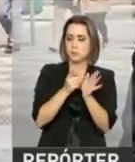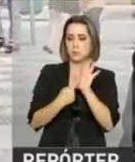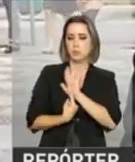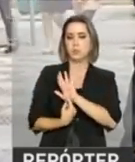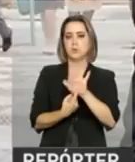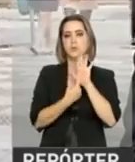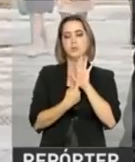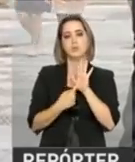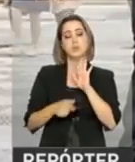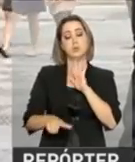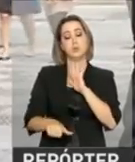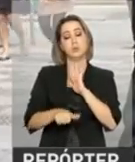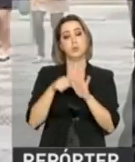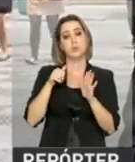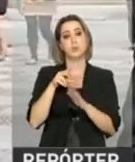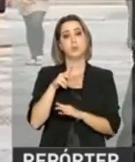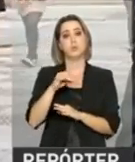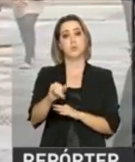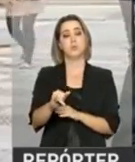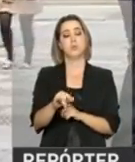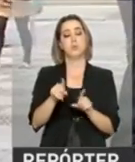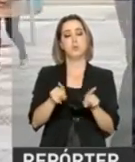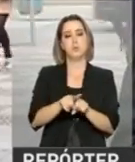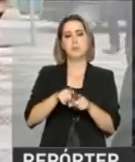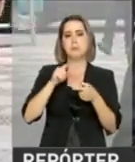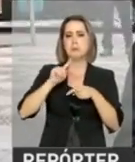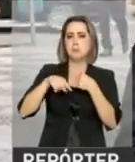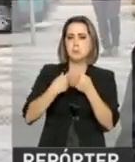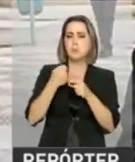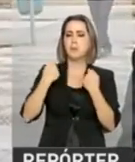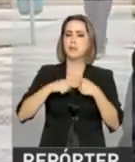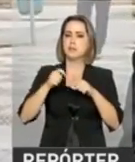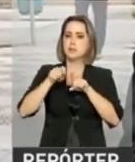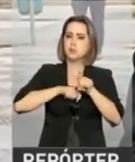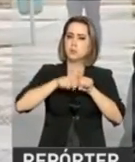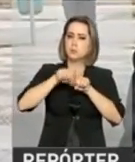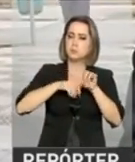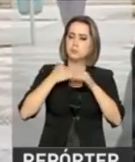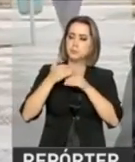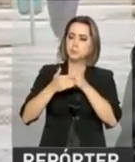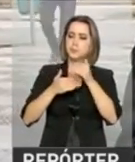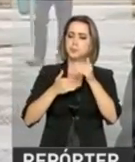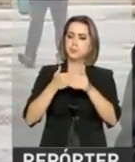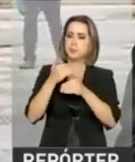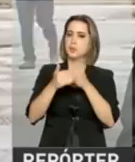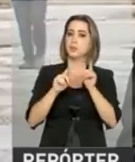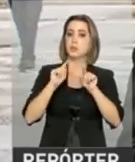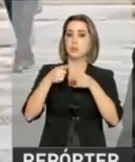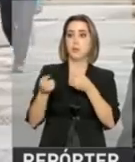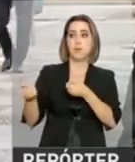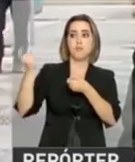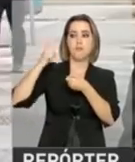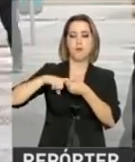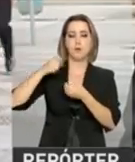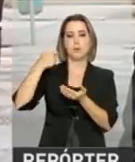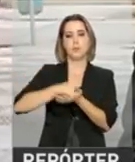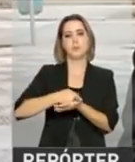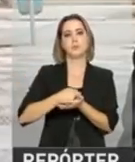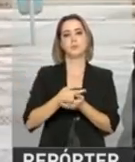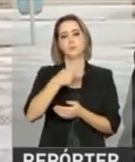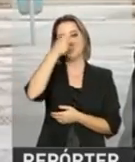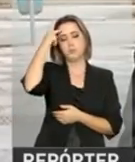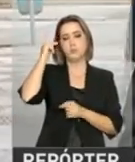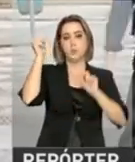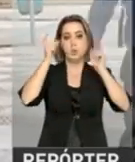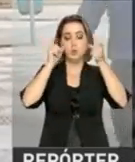a Receita Federal leva alguns meses para processar e fazer a restituição. E de olho na necessidade de alguns